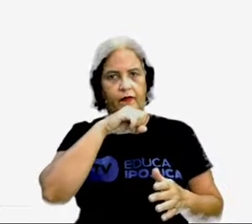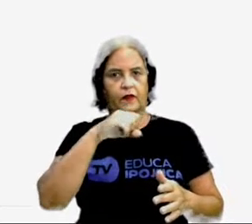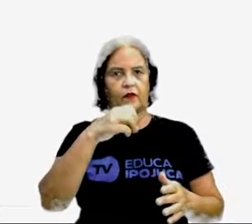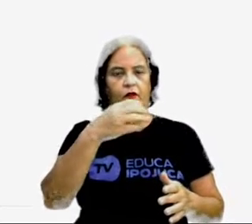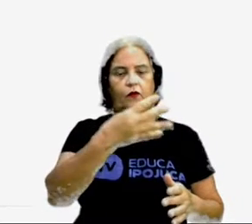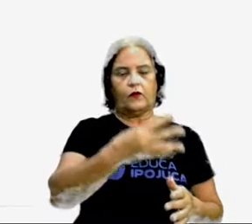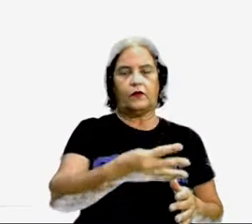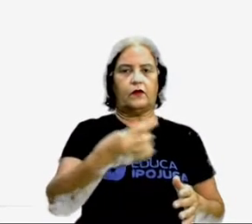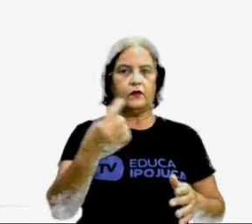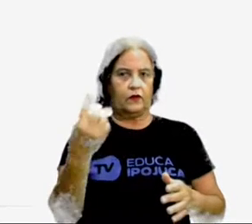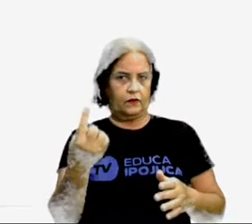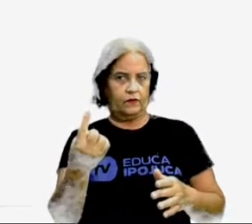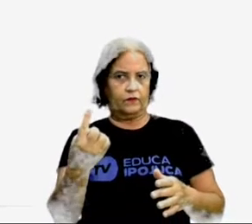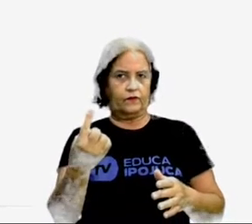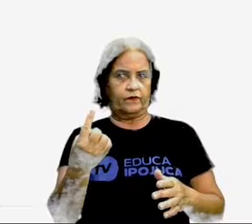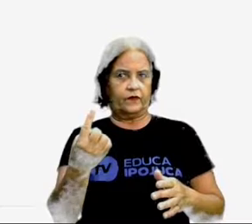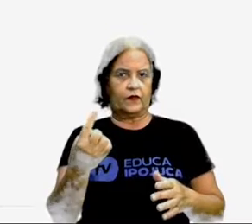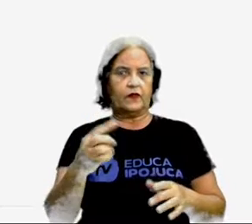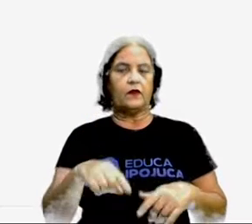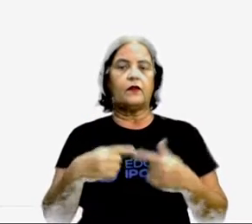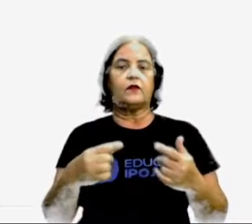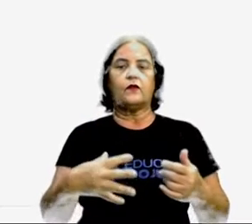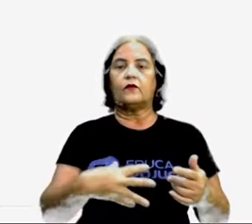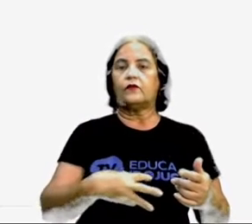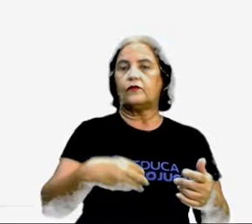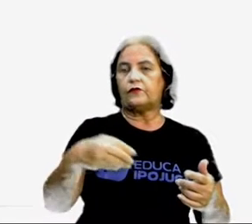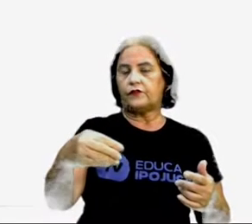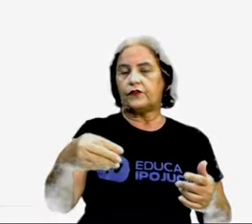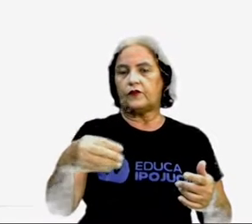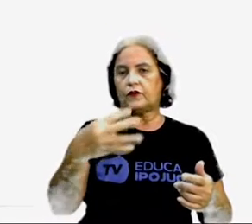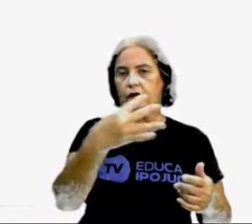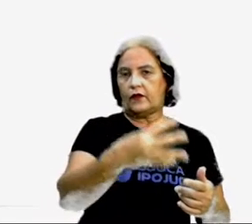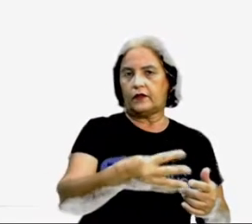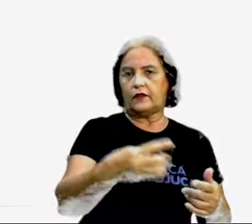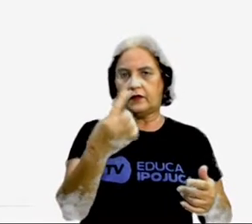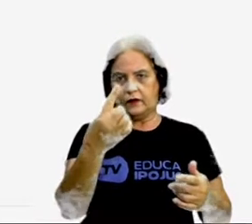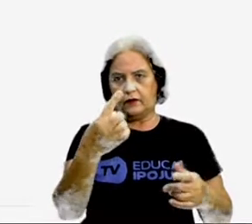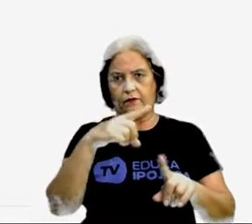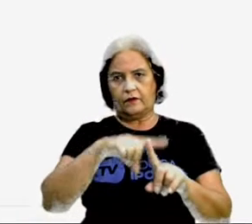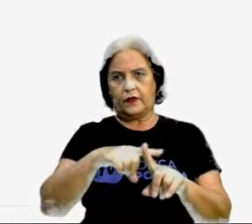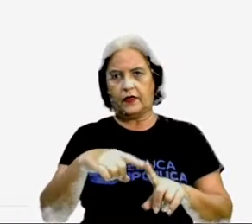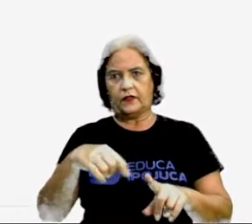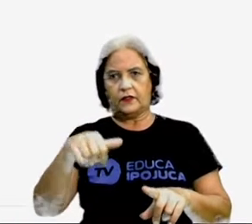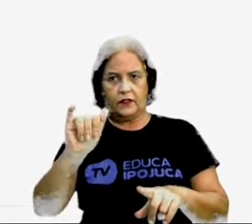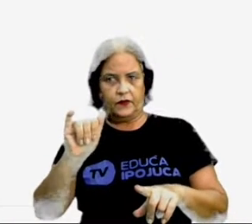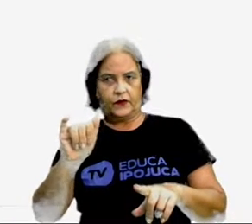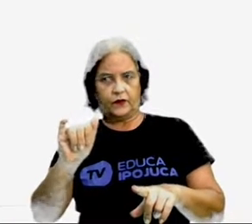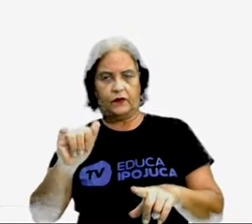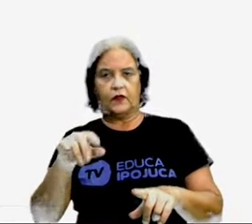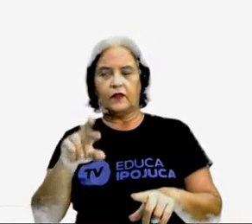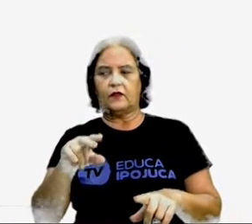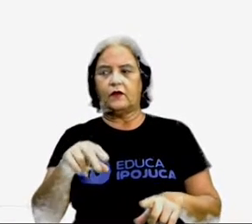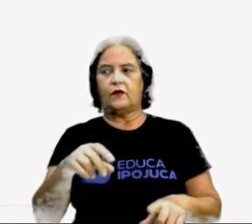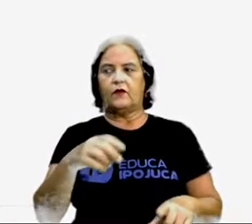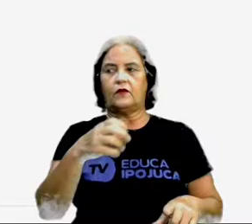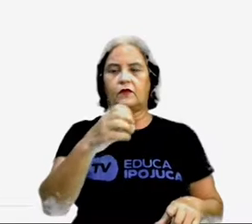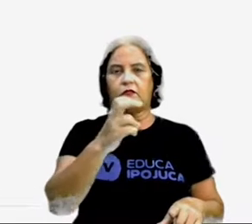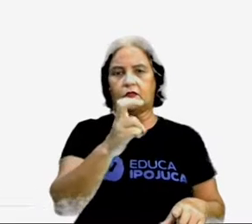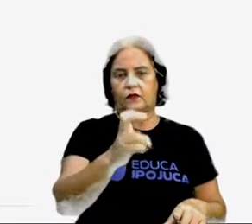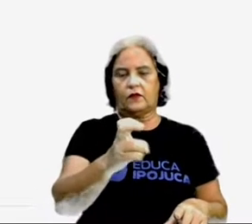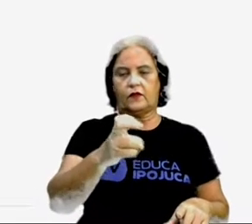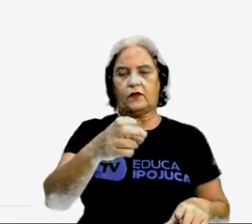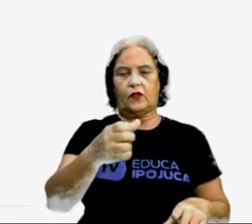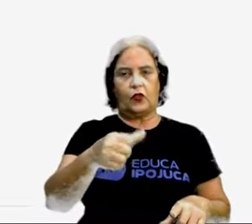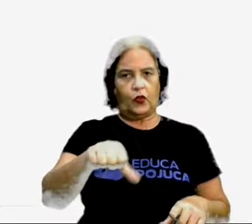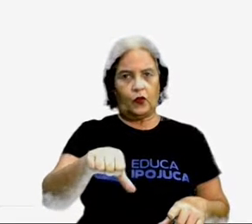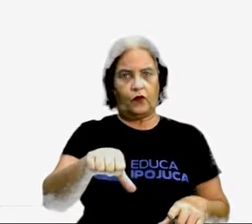idade do filho é 41 mais y. Logo, y é 59 menos 41.